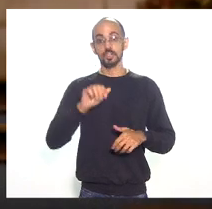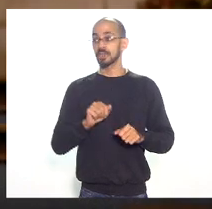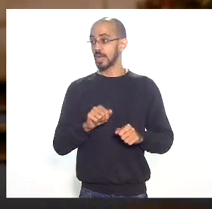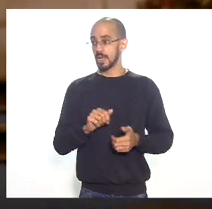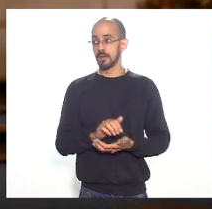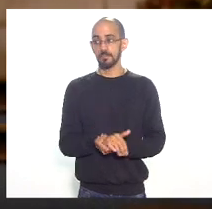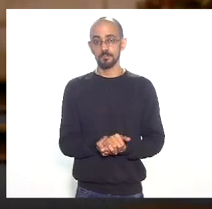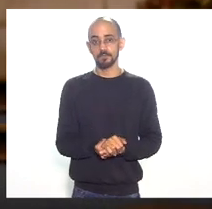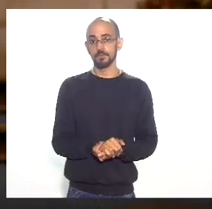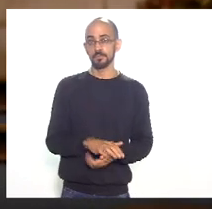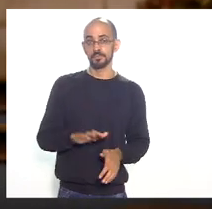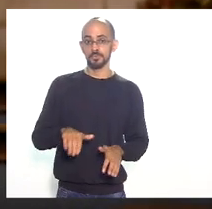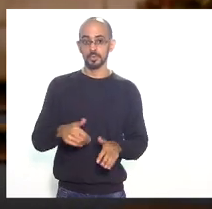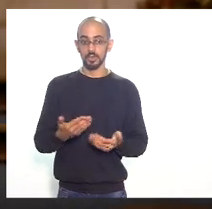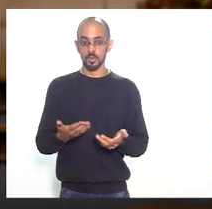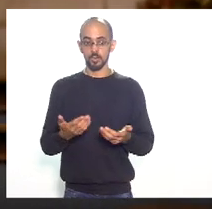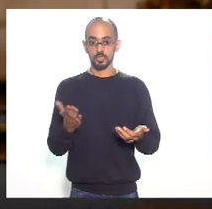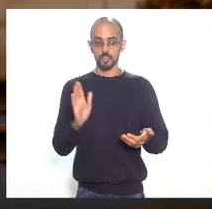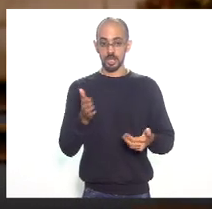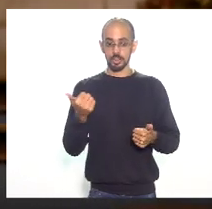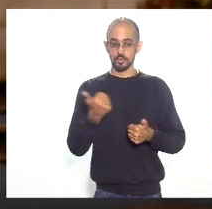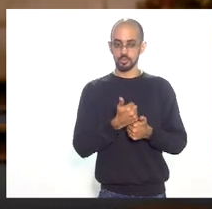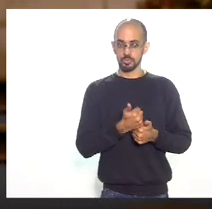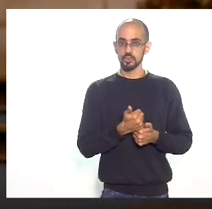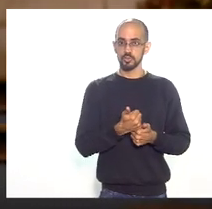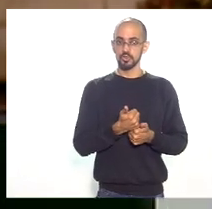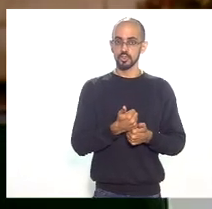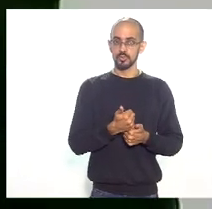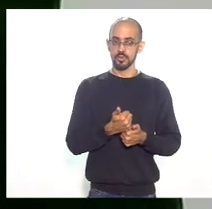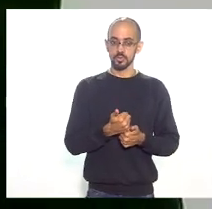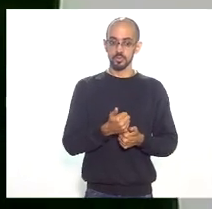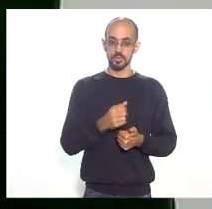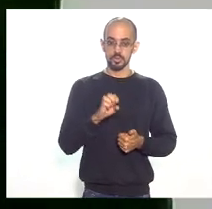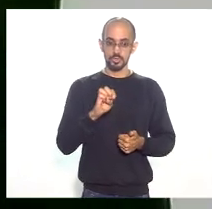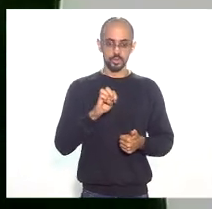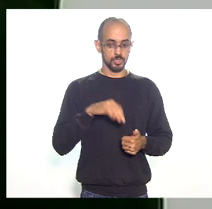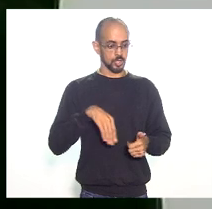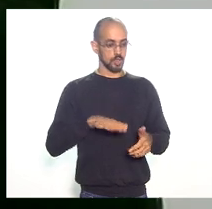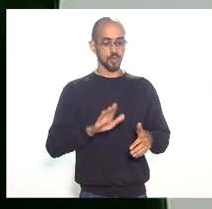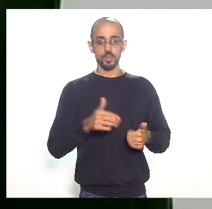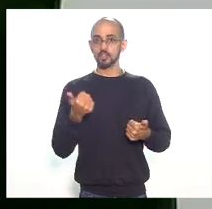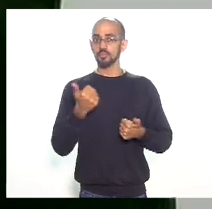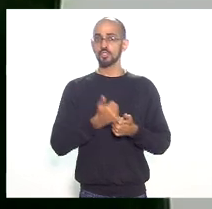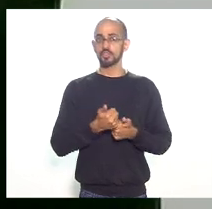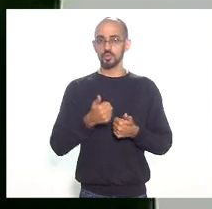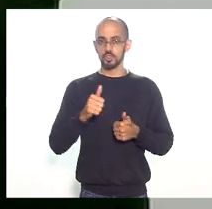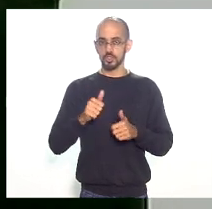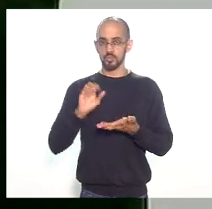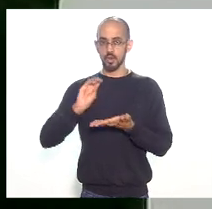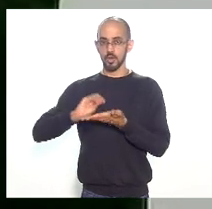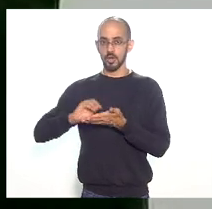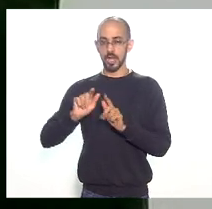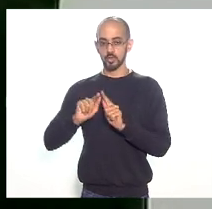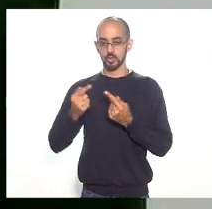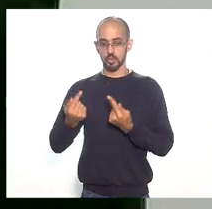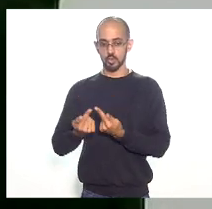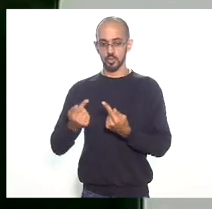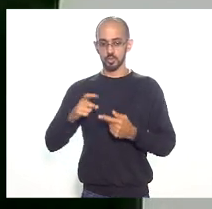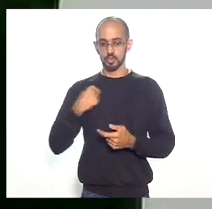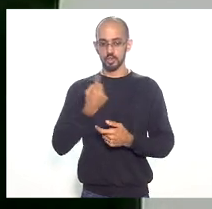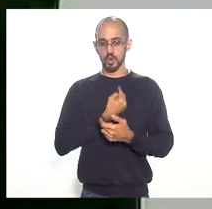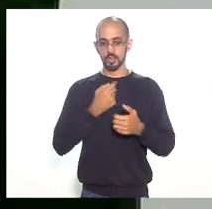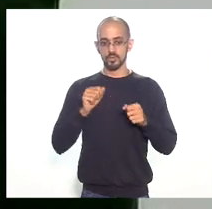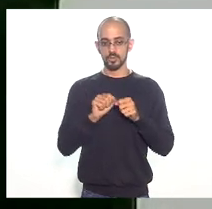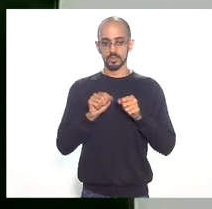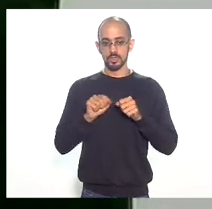disponibilizou o substitutivo? Sim, senhor presidente. O substitutivo foi para o grupo e, de fato, nós fizemos um trabalho